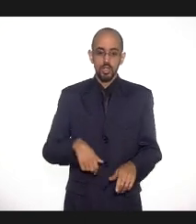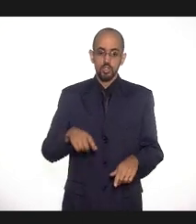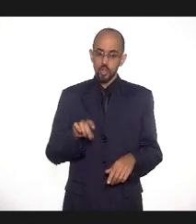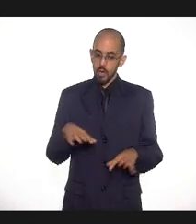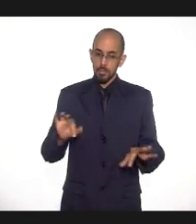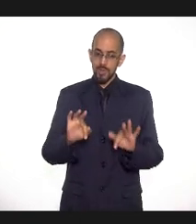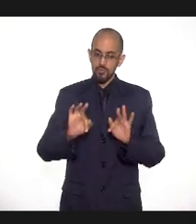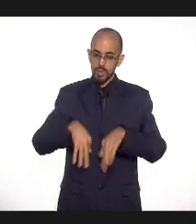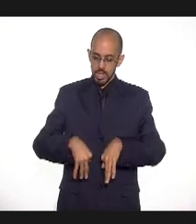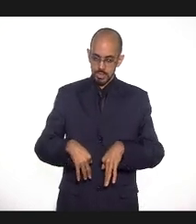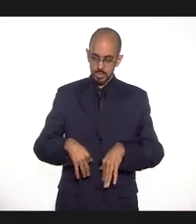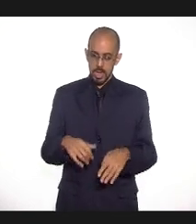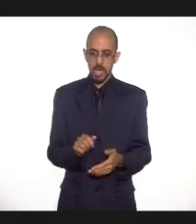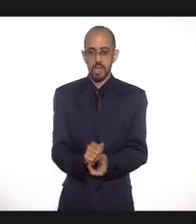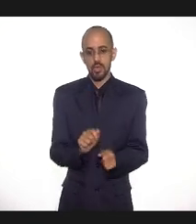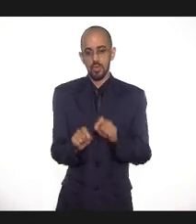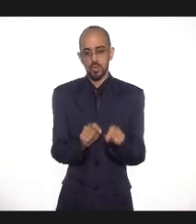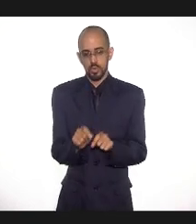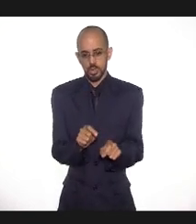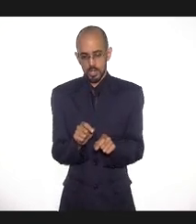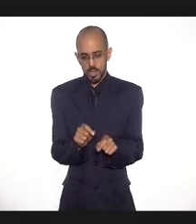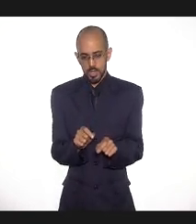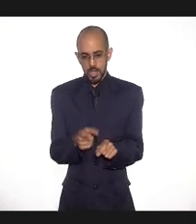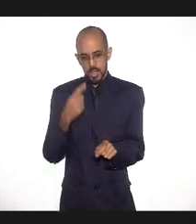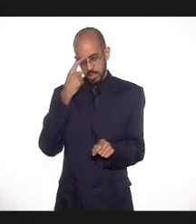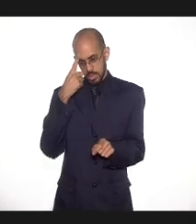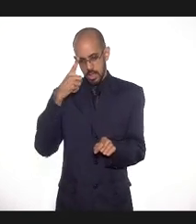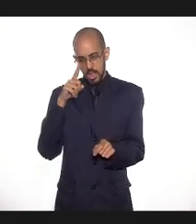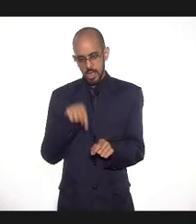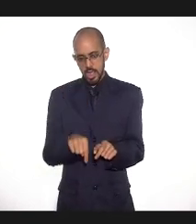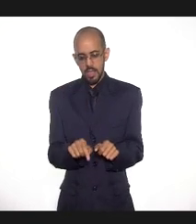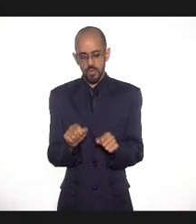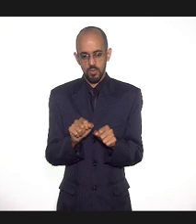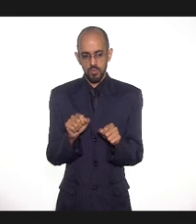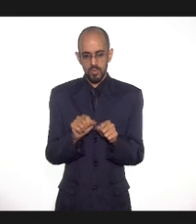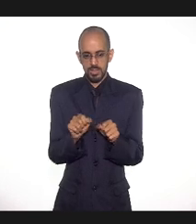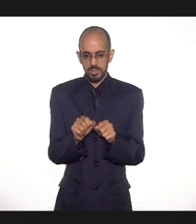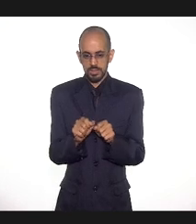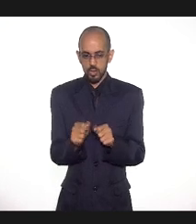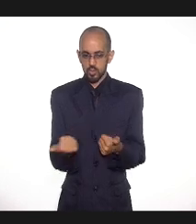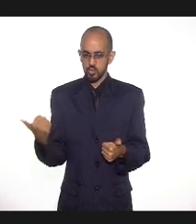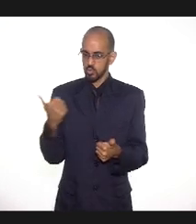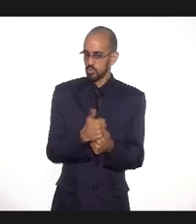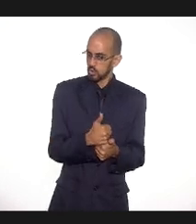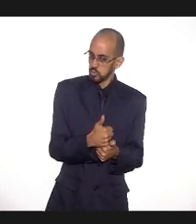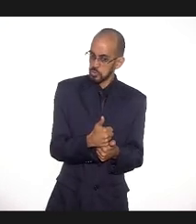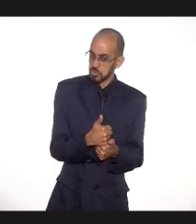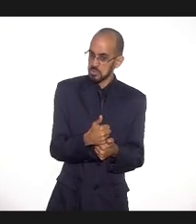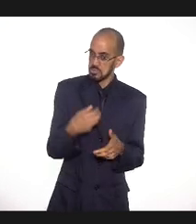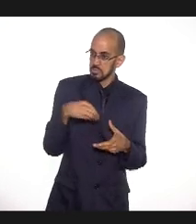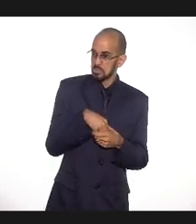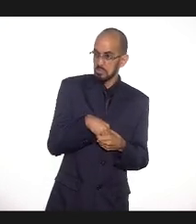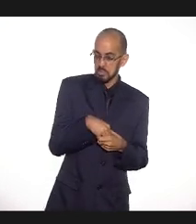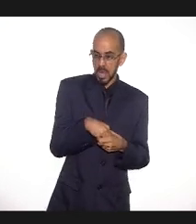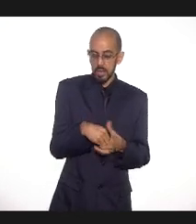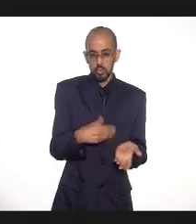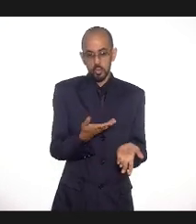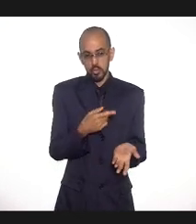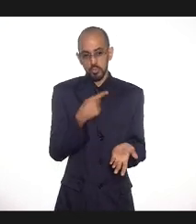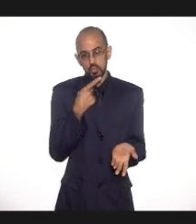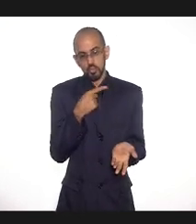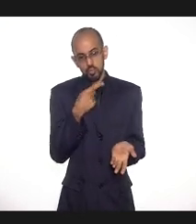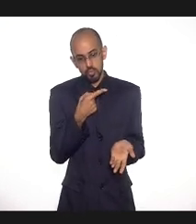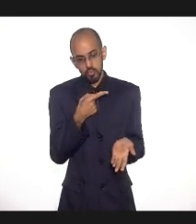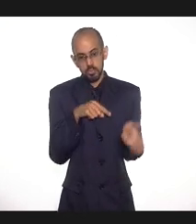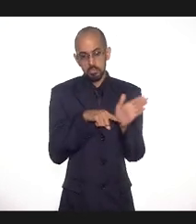possível... anexar e transformar os dois num substitutivo, internalizando, então, essa